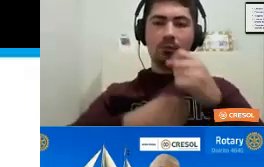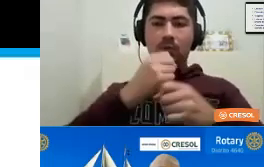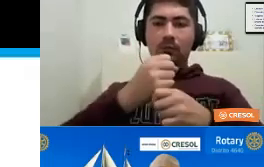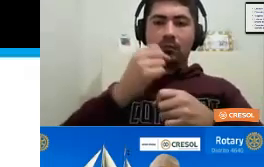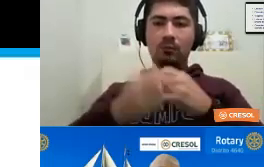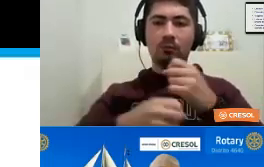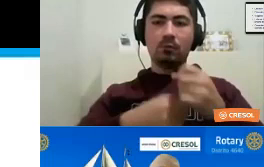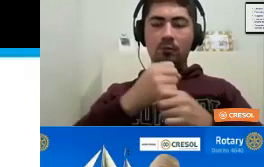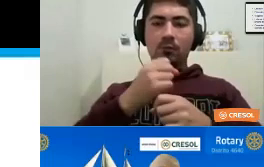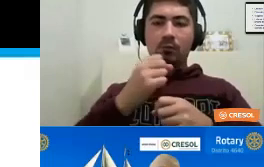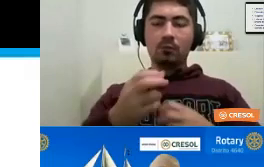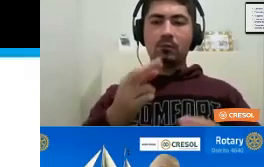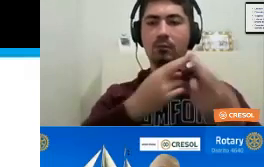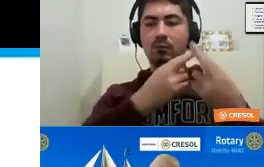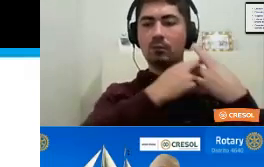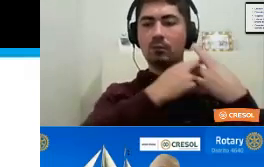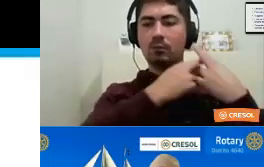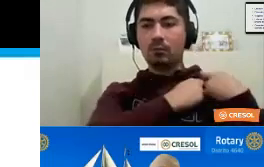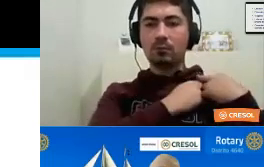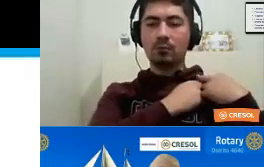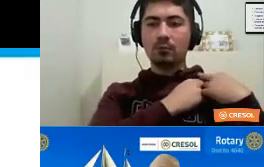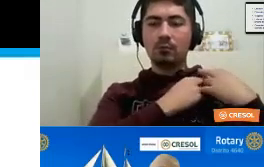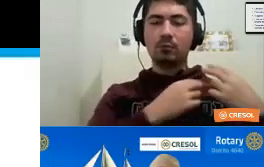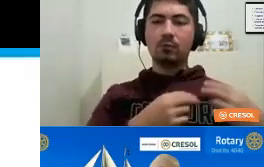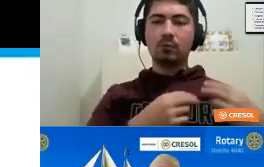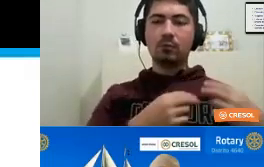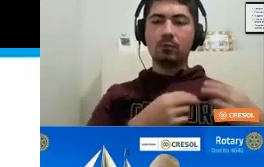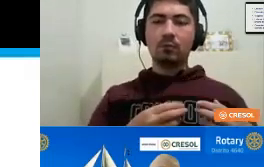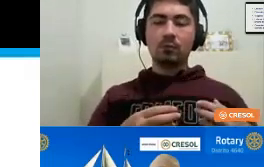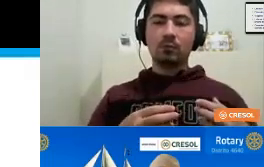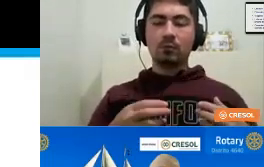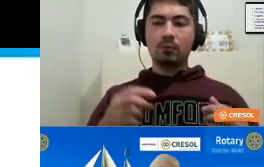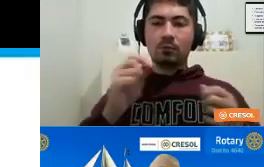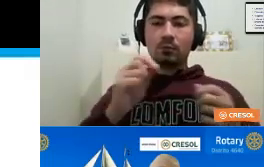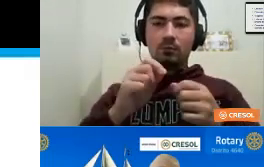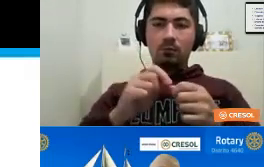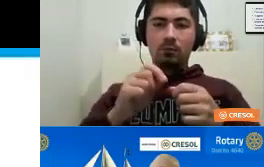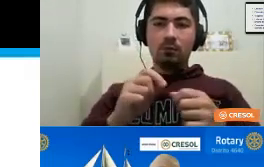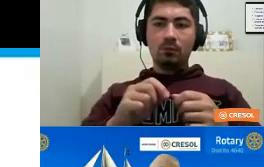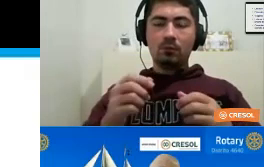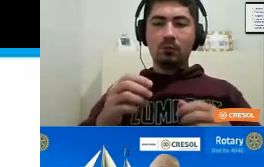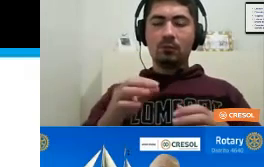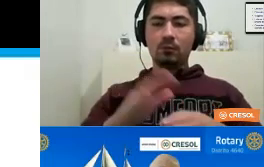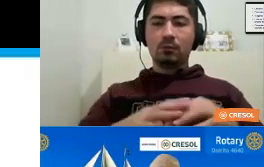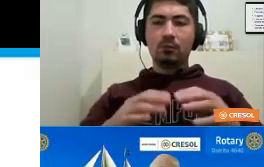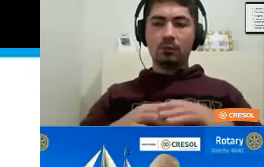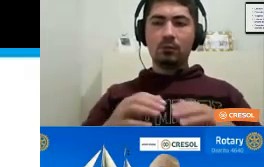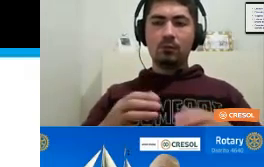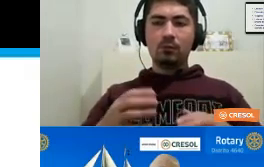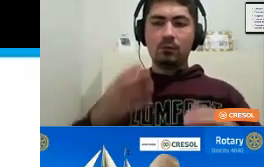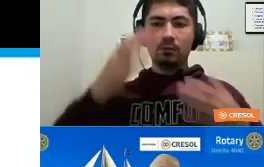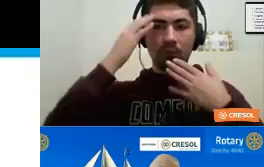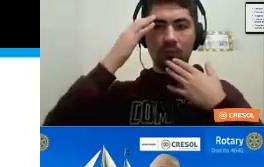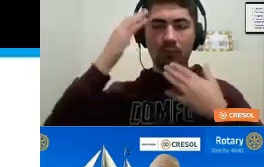foi responsável pela maior parte dos projetos realizados no nosso distrito. Então, eu sou muito grata a Deus por